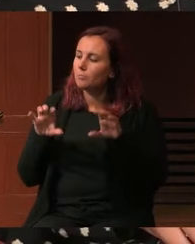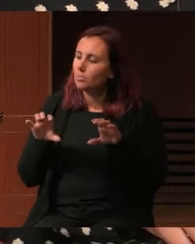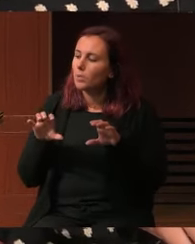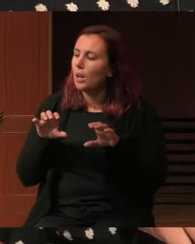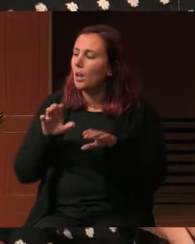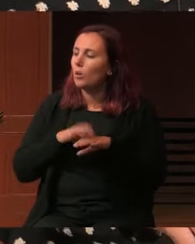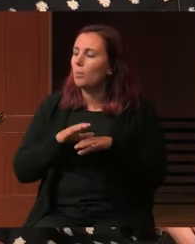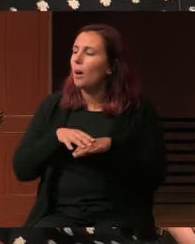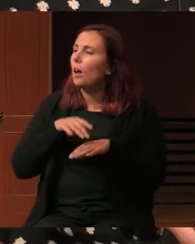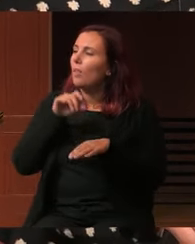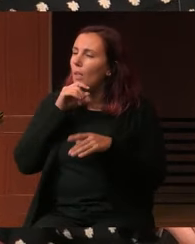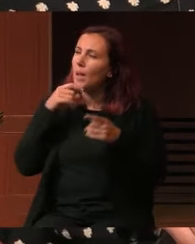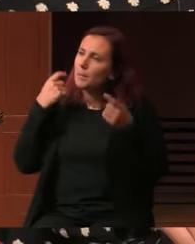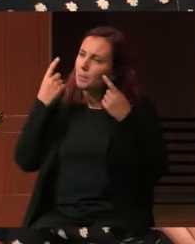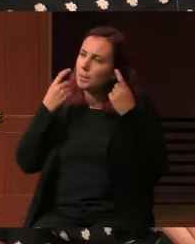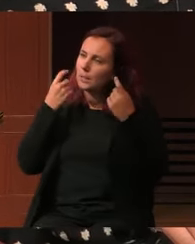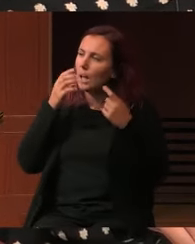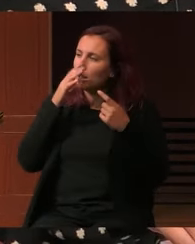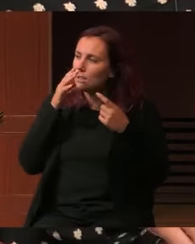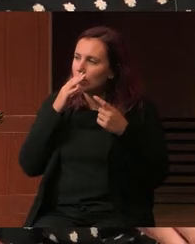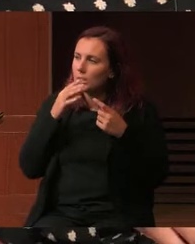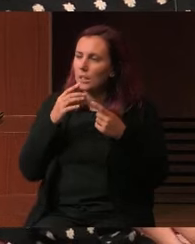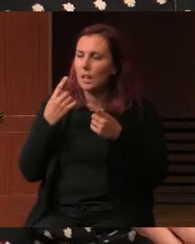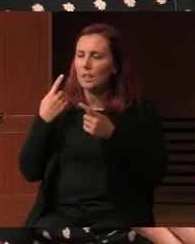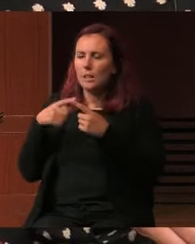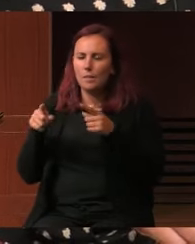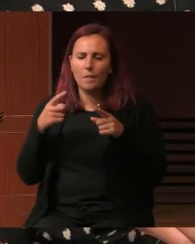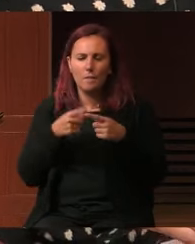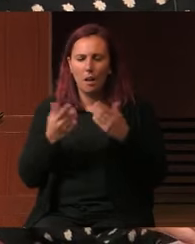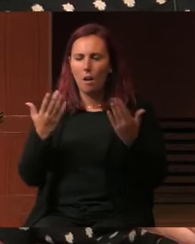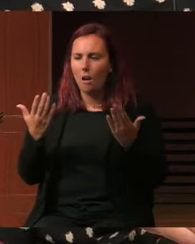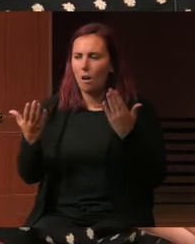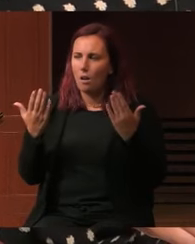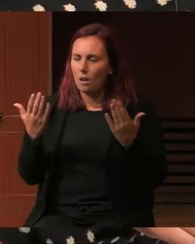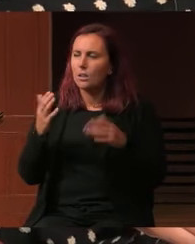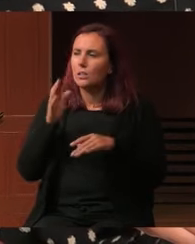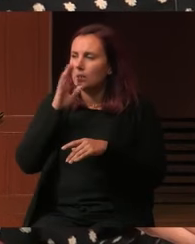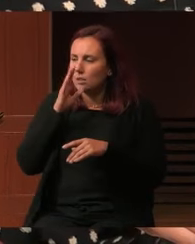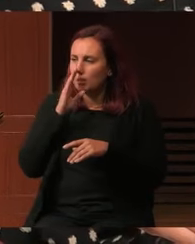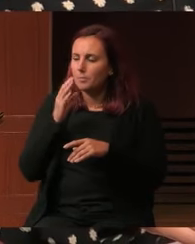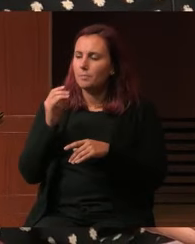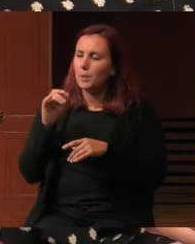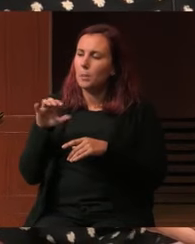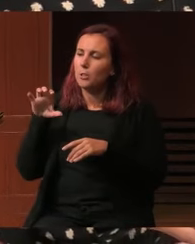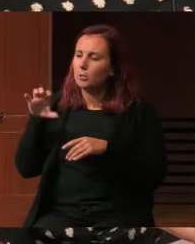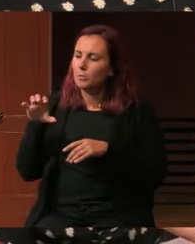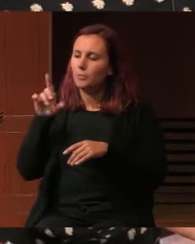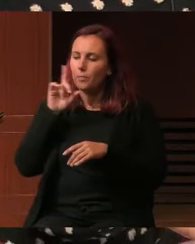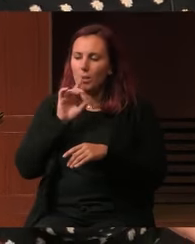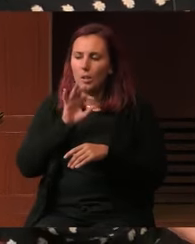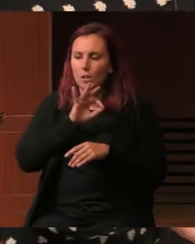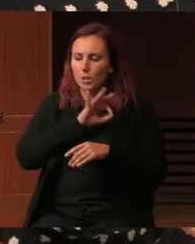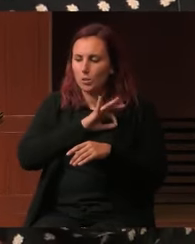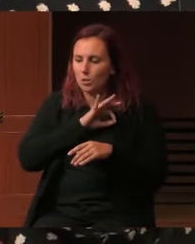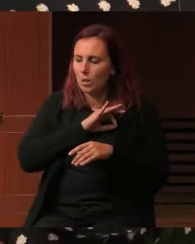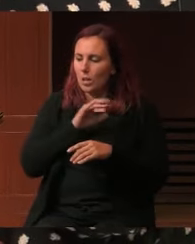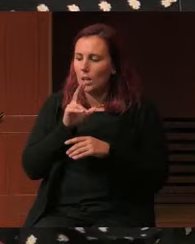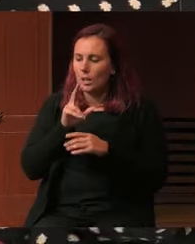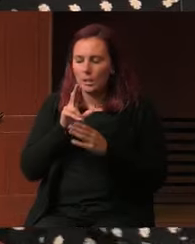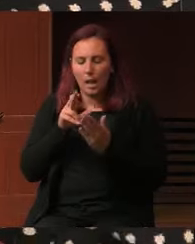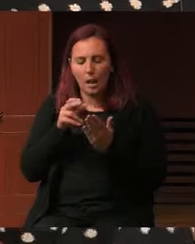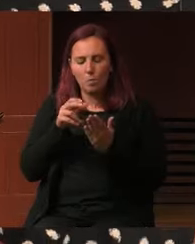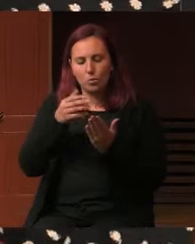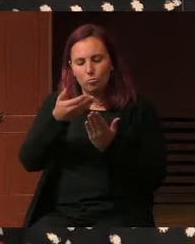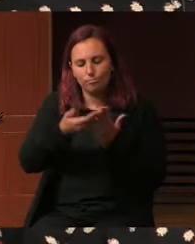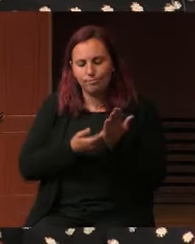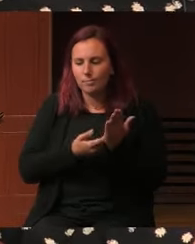pensar se há tantas diferenças assim, se as diferenças que vemos ali entre aquela senhora com umas tábuas